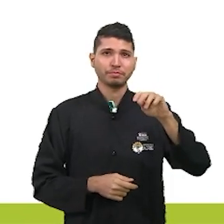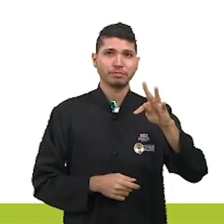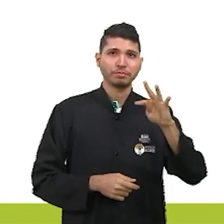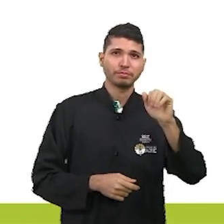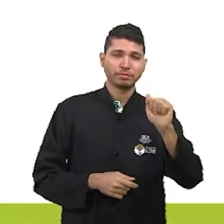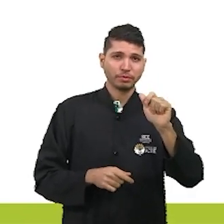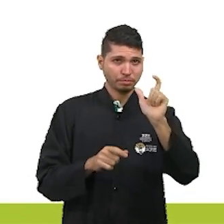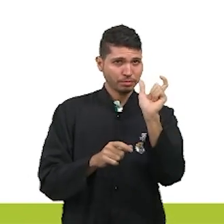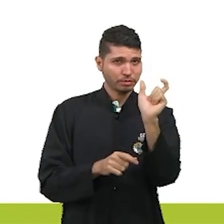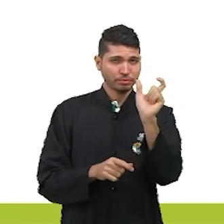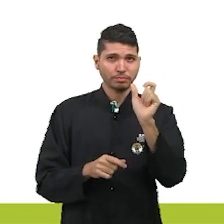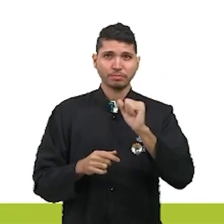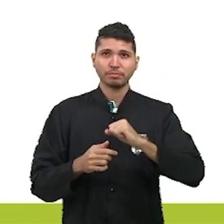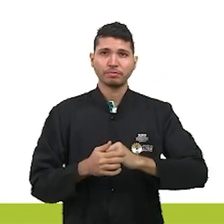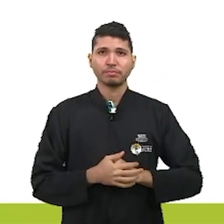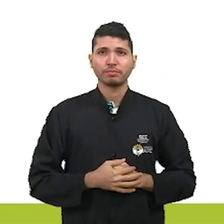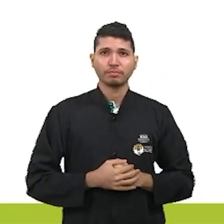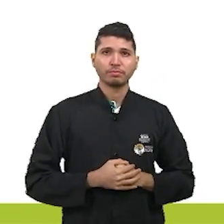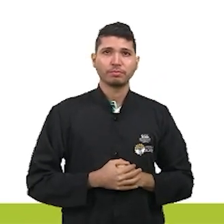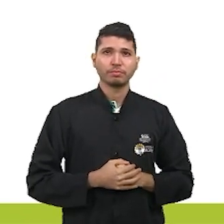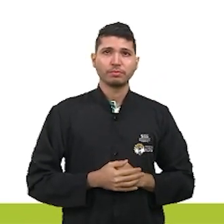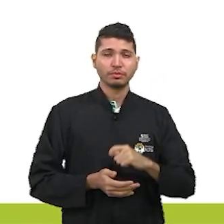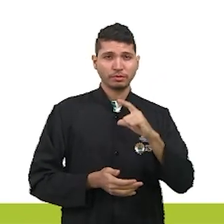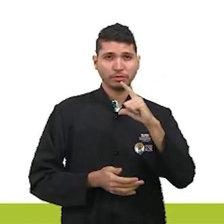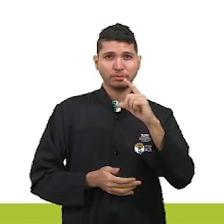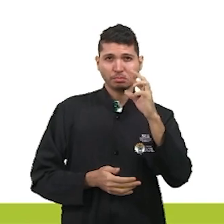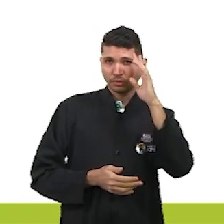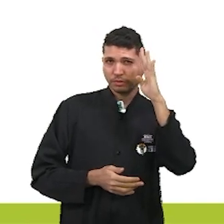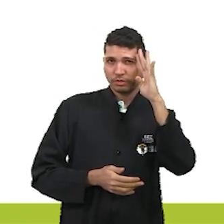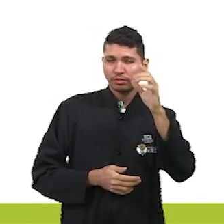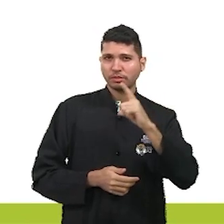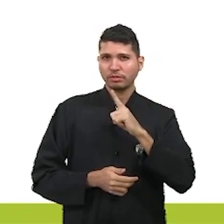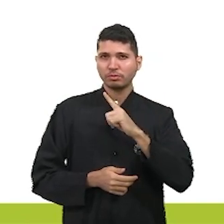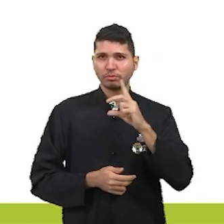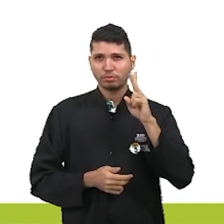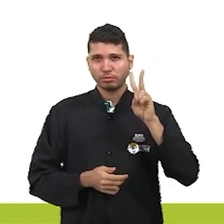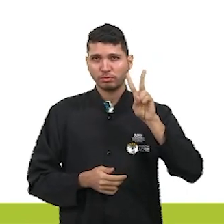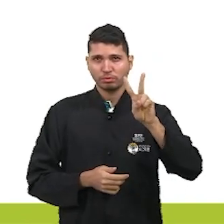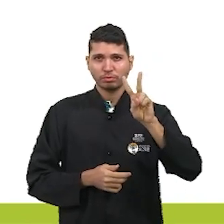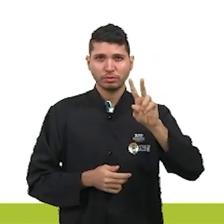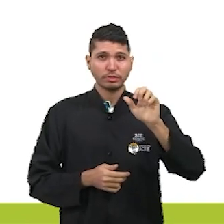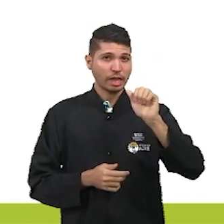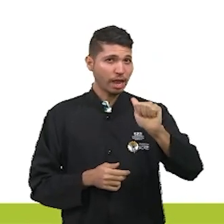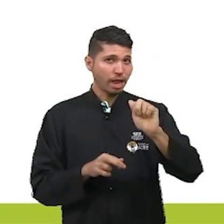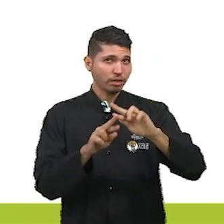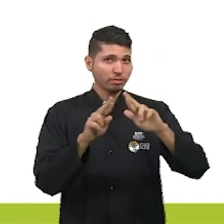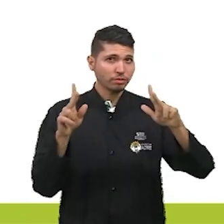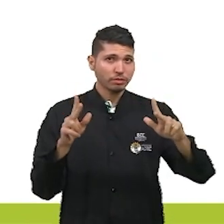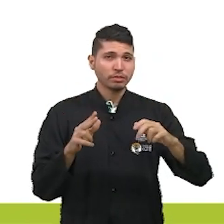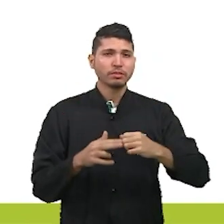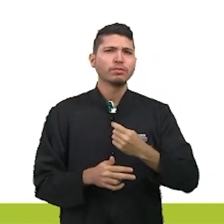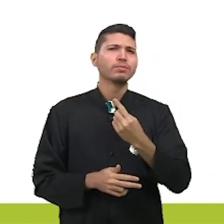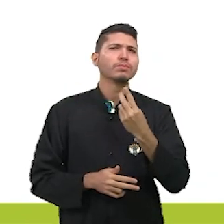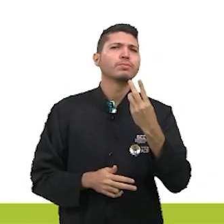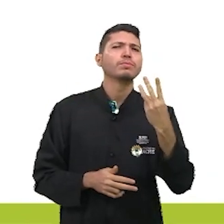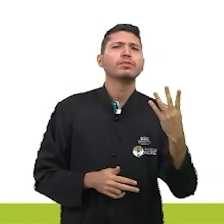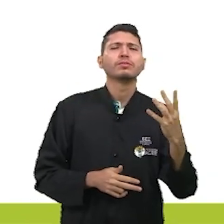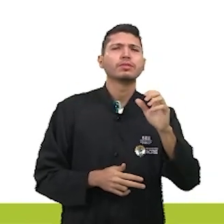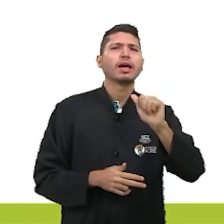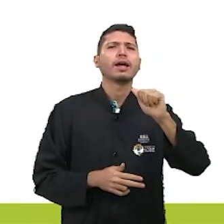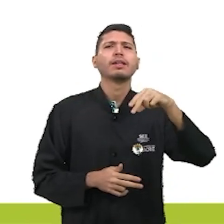E suponha que nós temos dois A's diferentes, A1 e A2. Eu vou contar quantos são os anagramas dessa